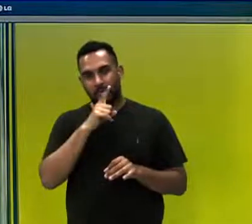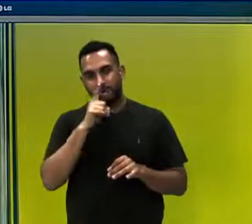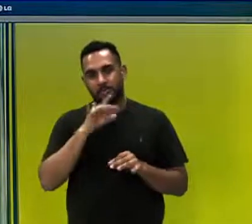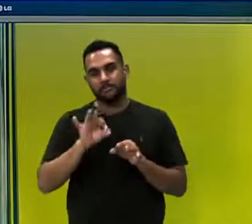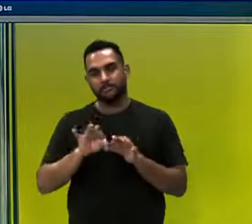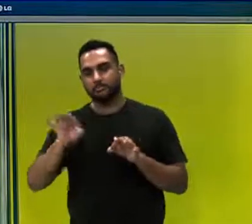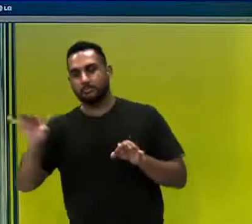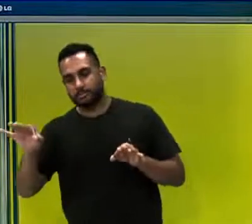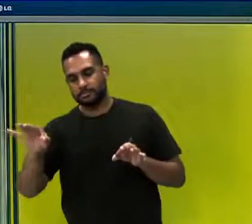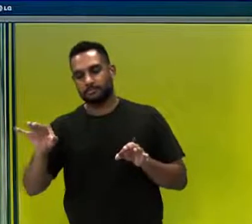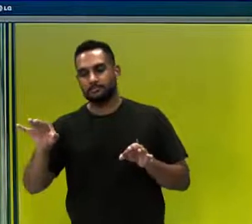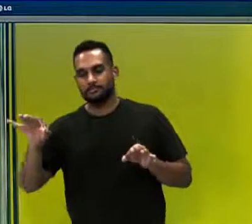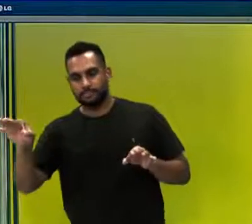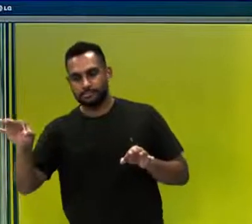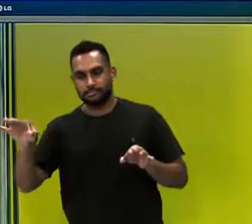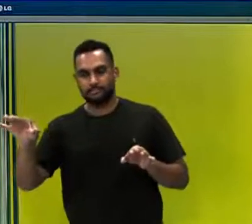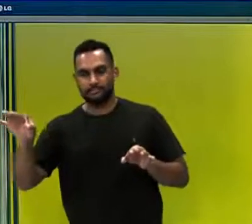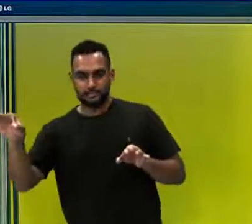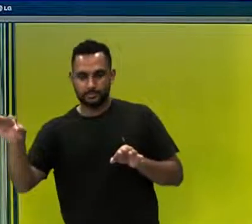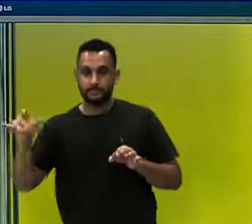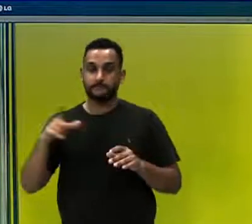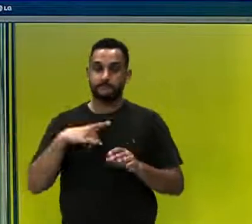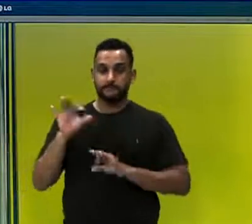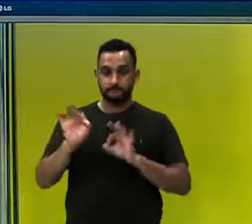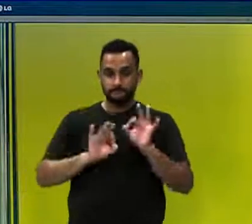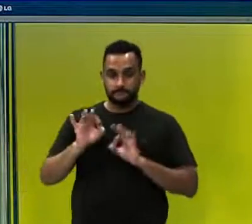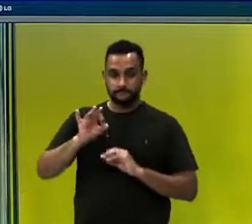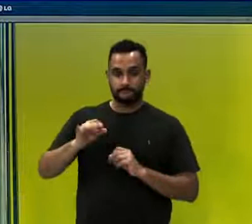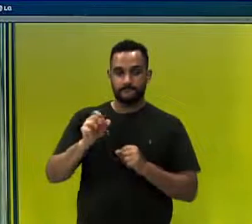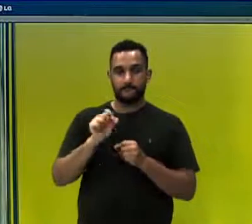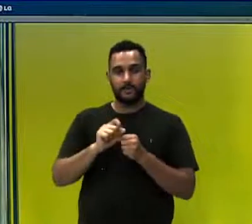vai ampliando e esse planejamento que foi feito há